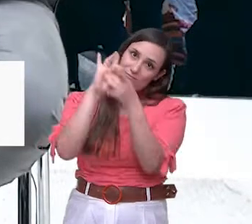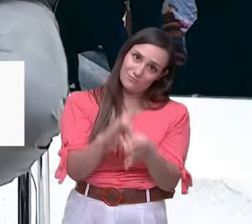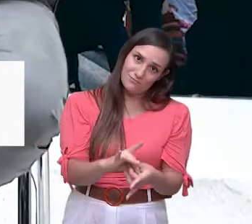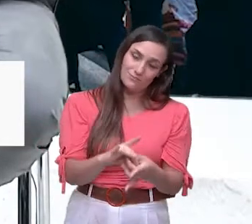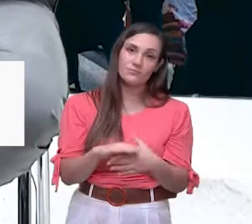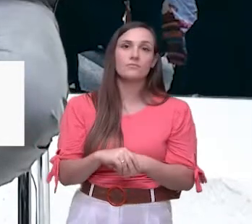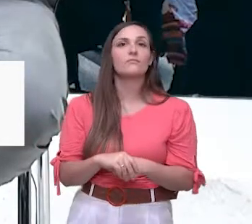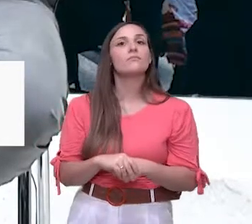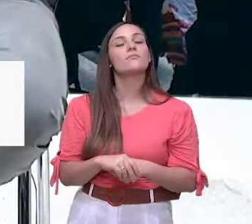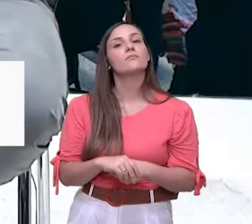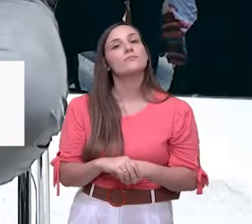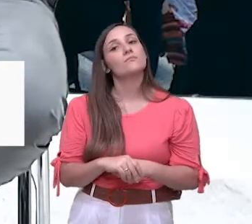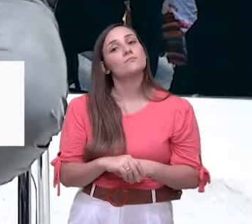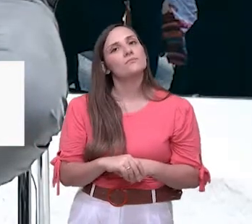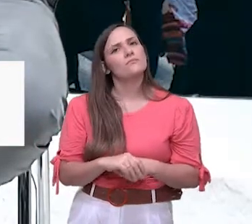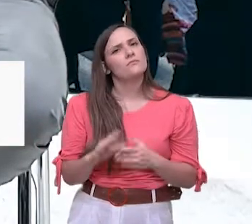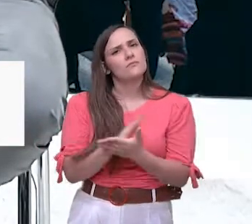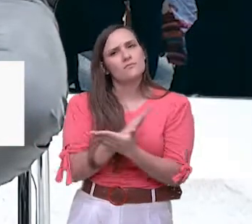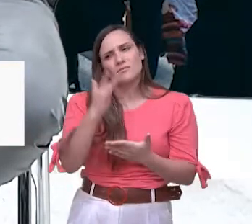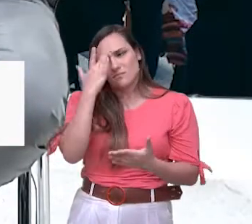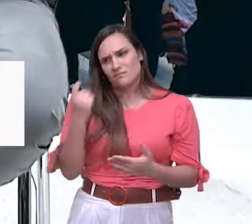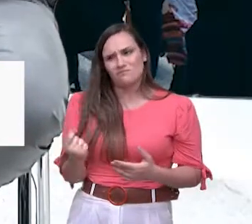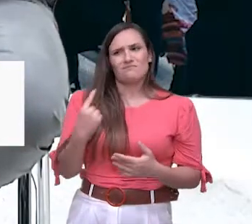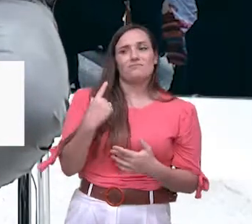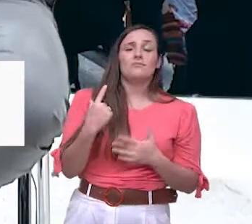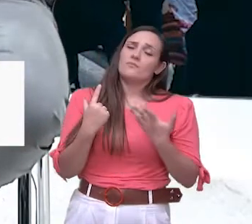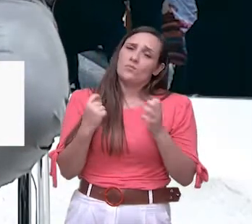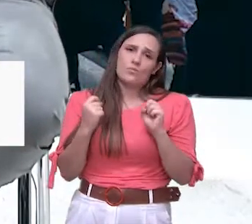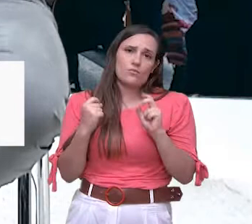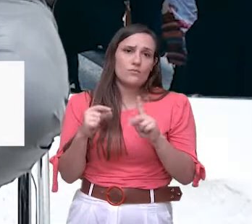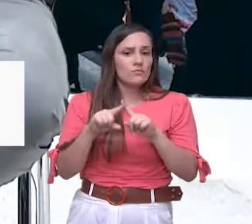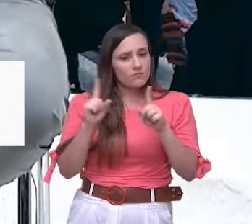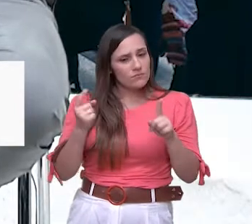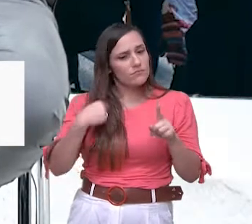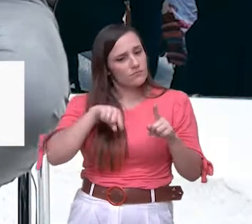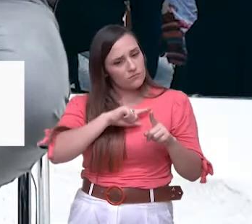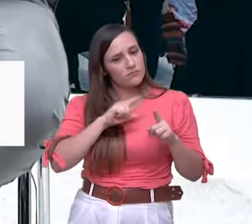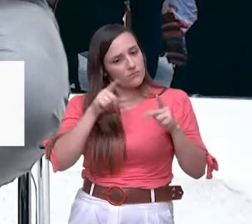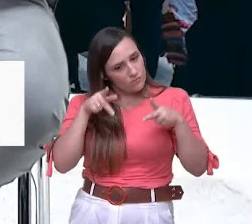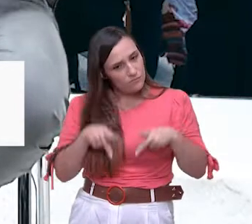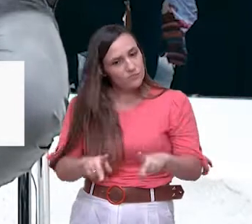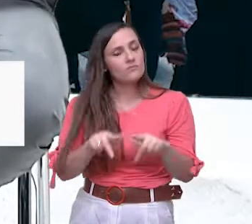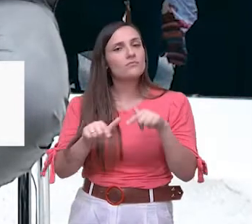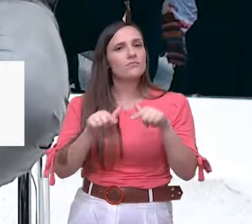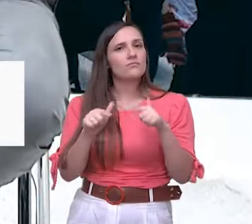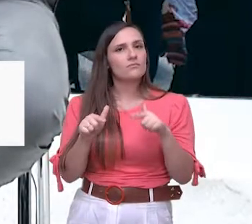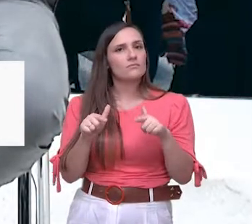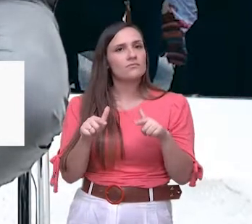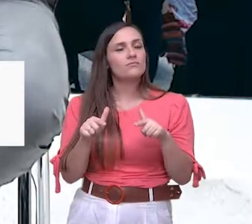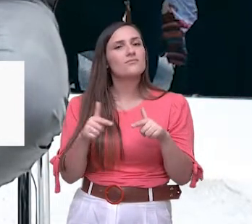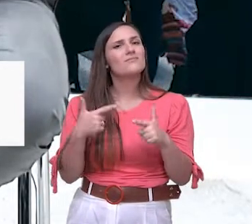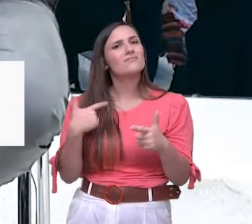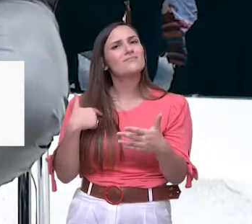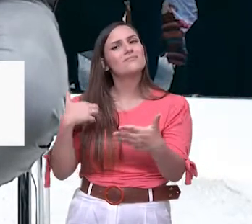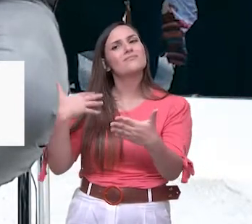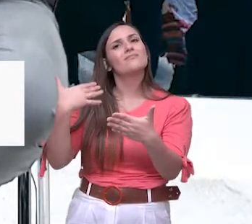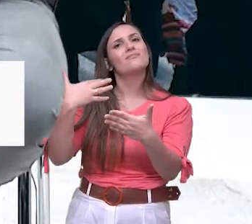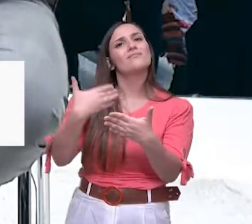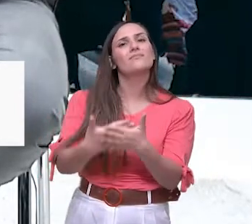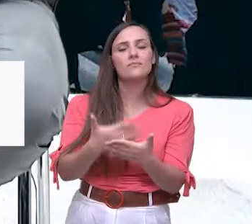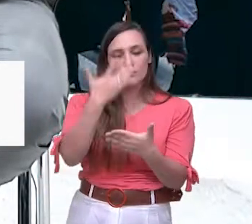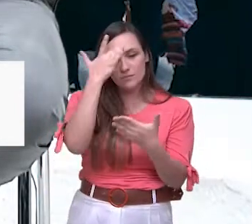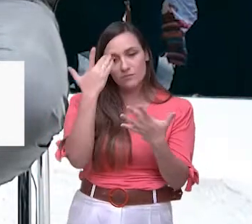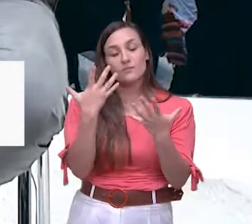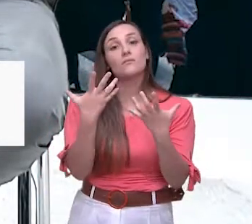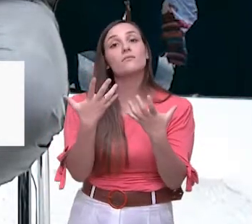respeito desse estranhamento é que assim o nosso trabalho deve continuar e ele deve continuar para que a cada dia isso